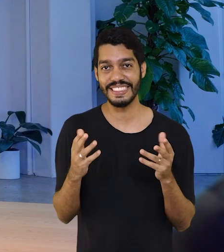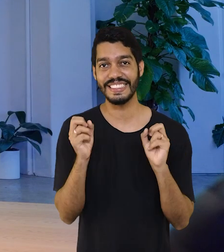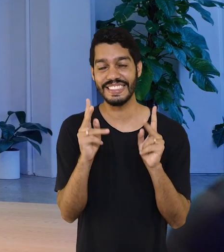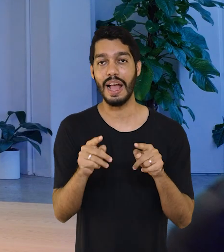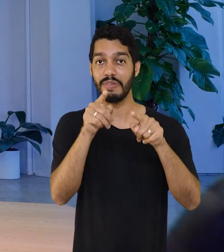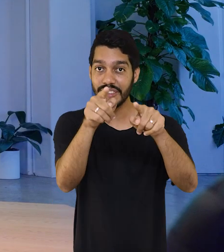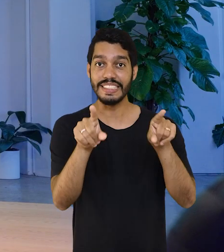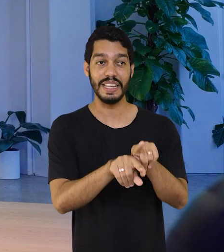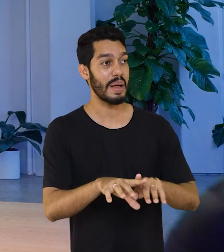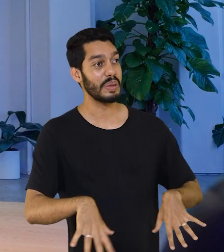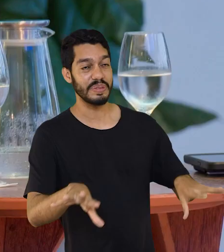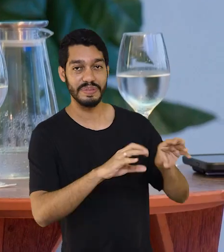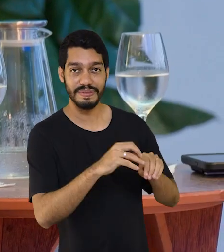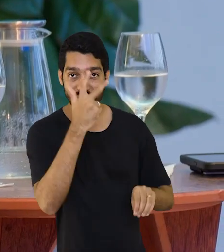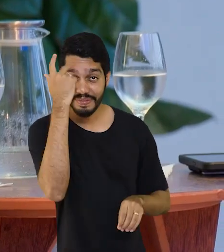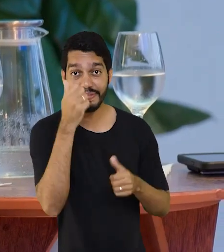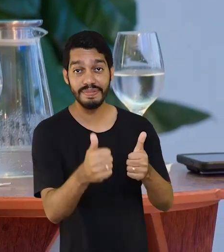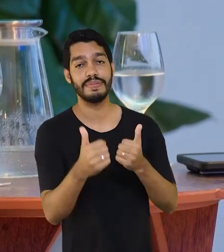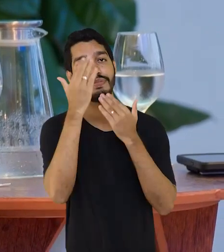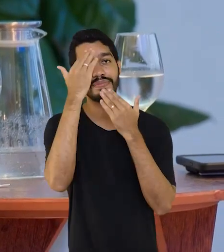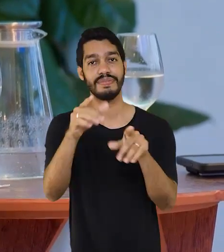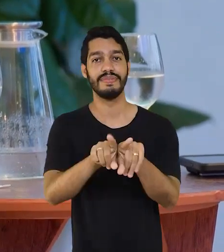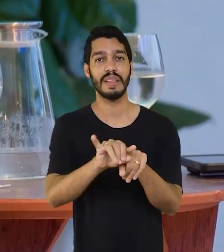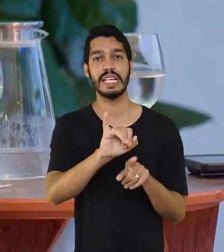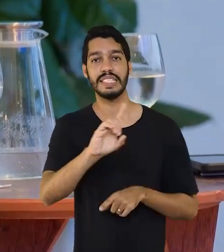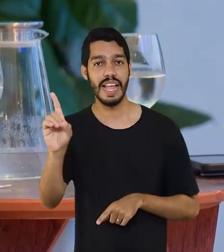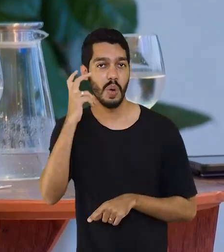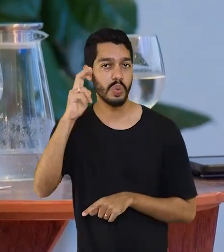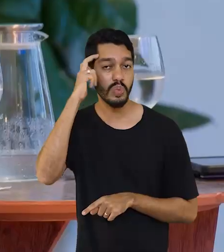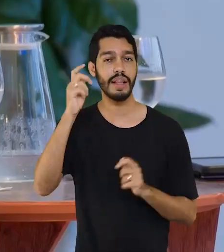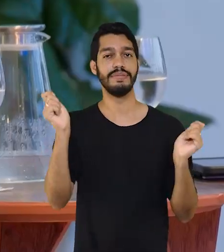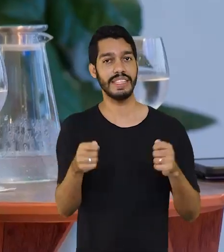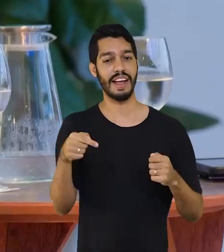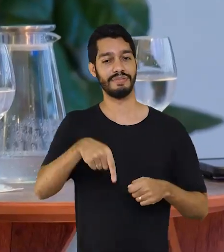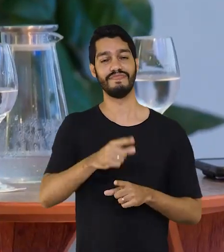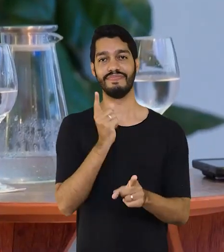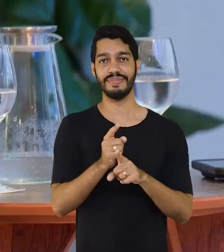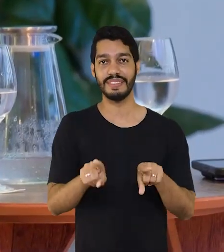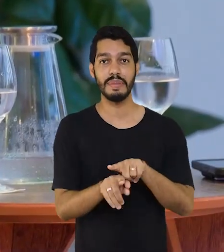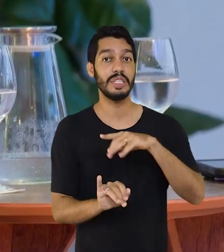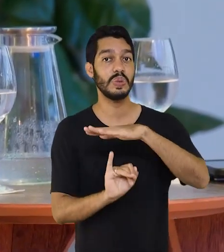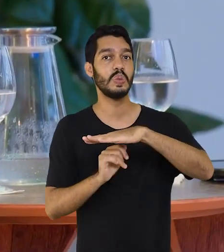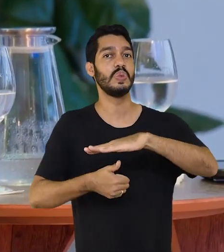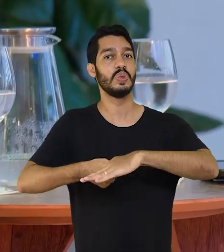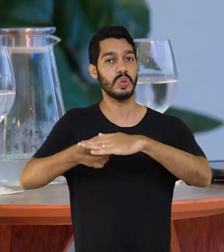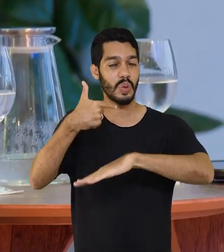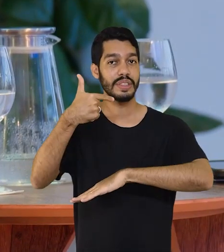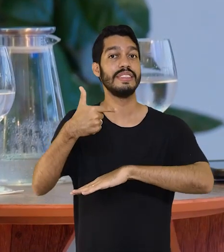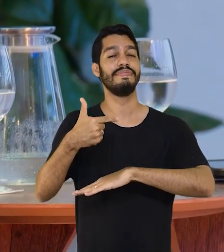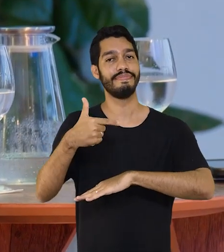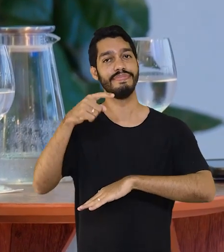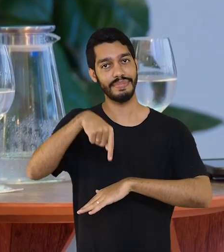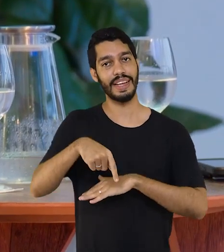aqui, você e todo mundo, e meu agradecimento sincero ao ID Cultural, que possibilitou esse encontro, e ao Instituto 12,